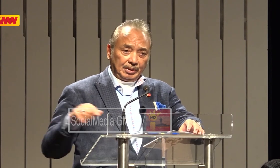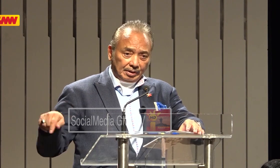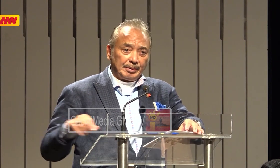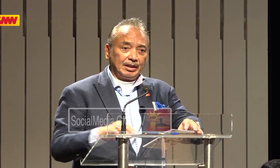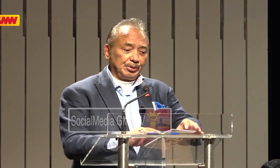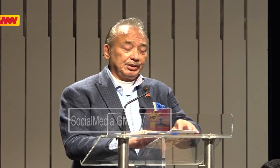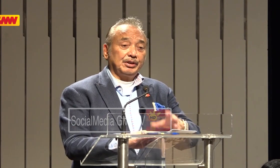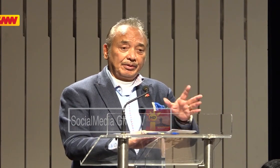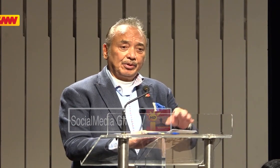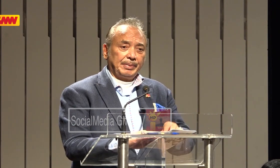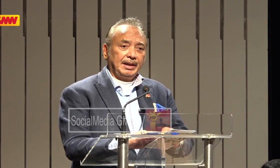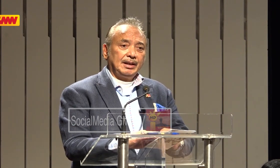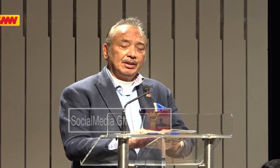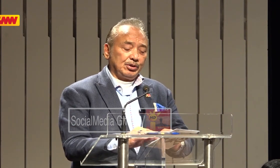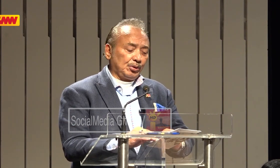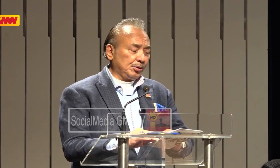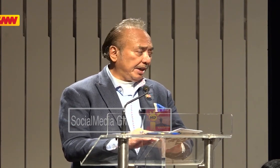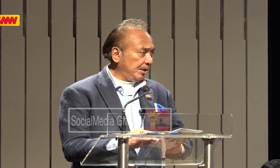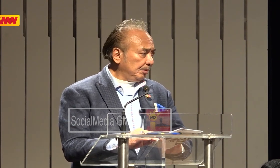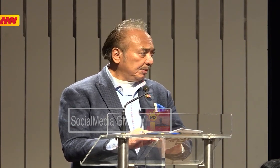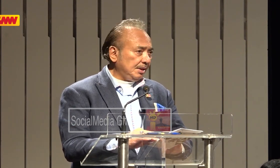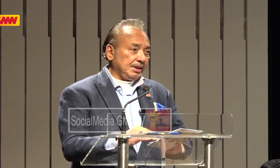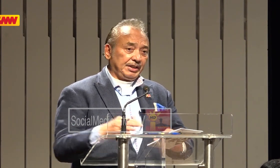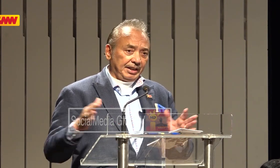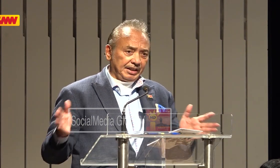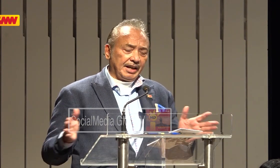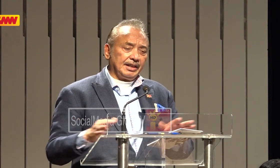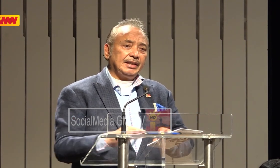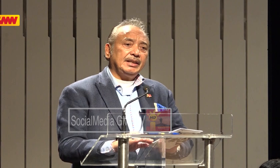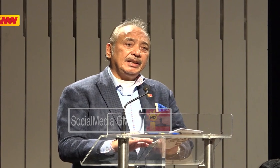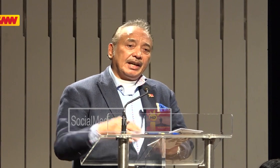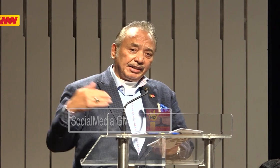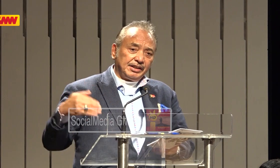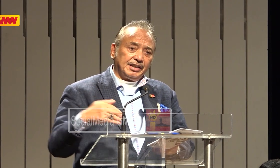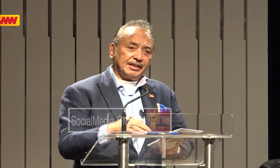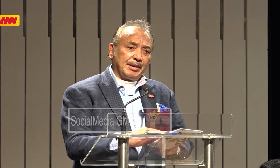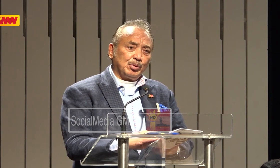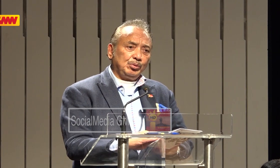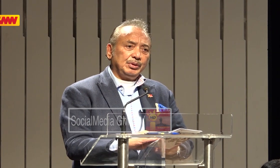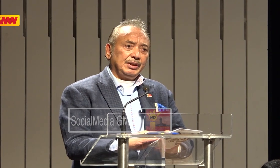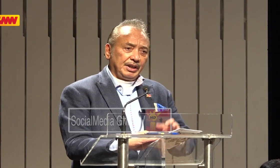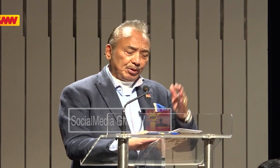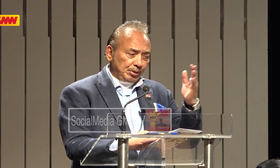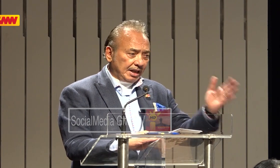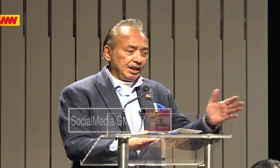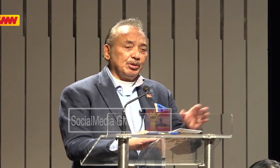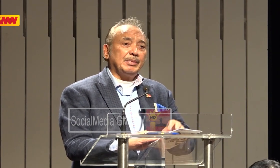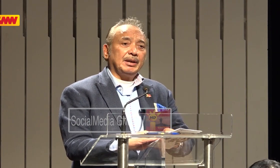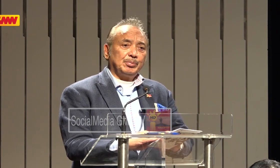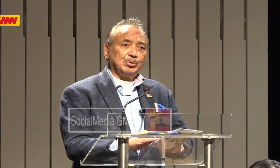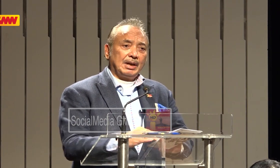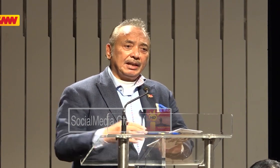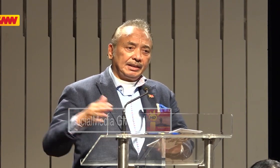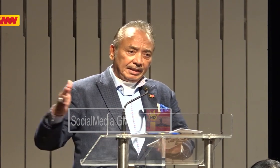assunto trabalhador, ser a CFOP, senhor Rosério, de Siritiana, antes de dezembro, e a Dunia Dido